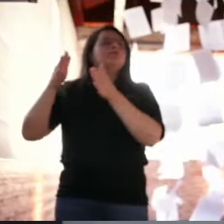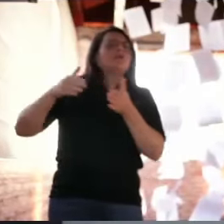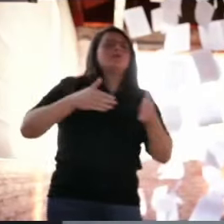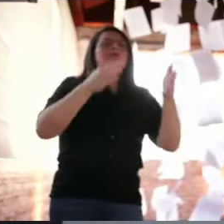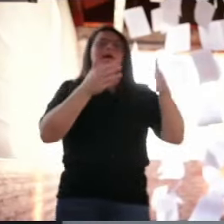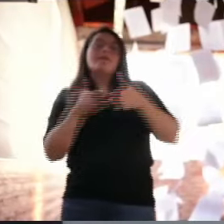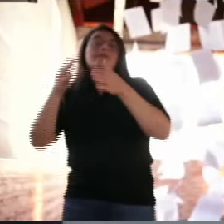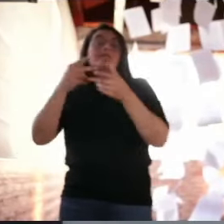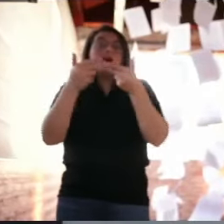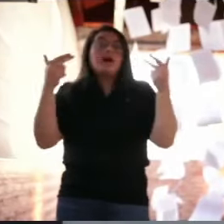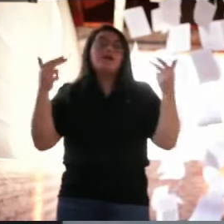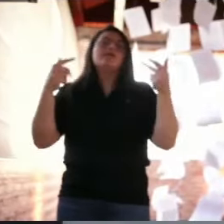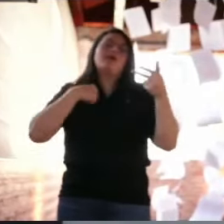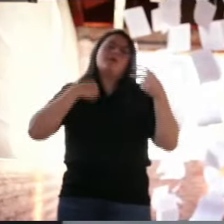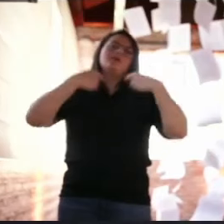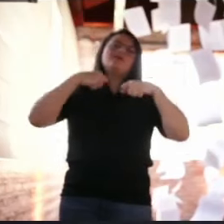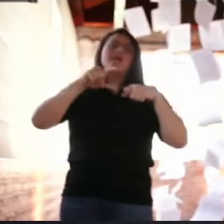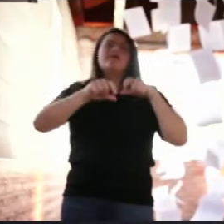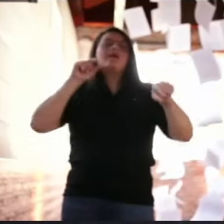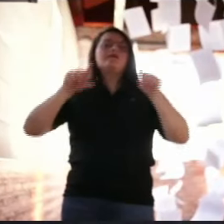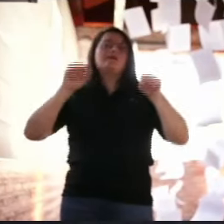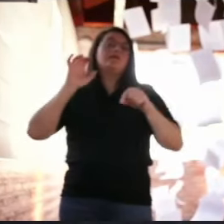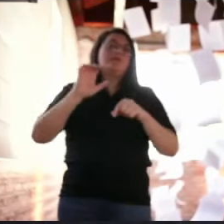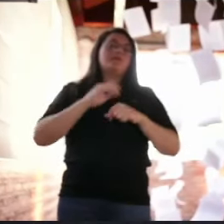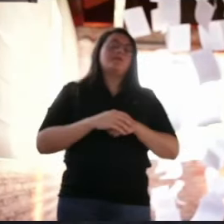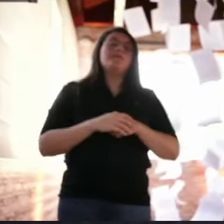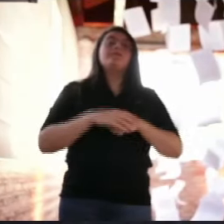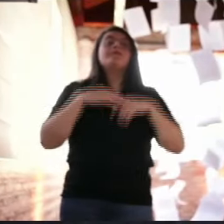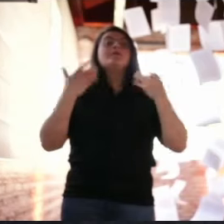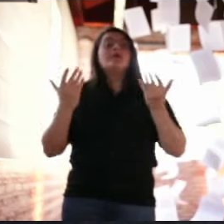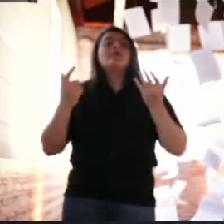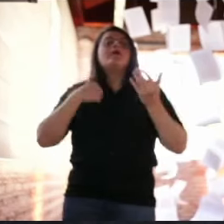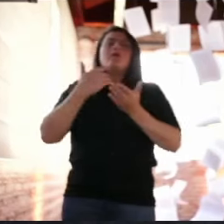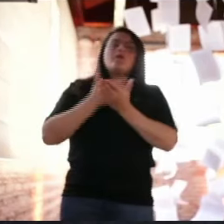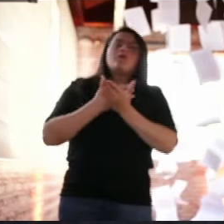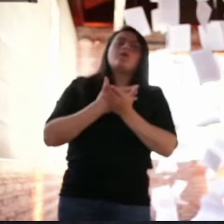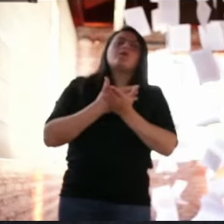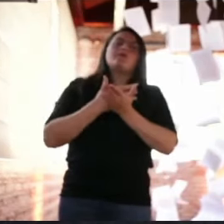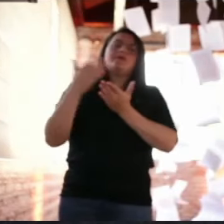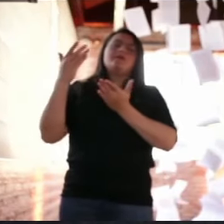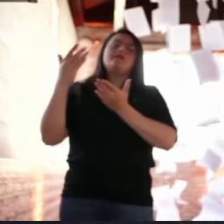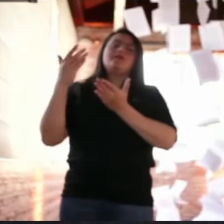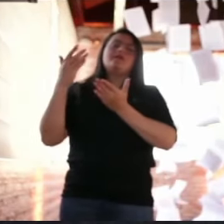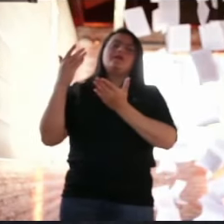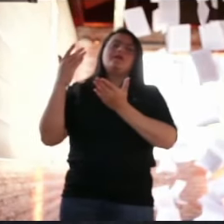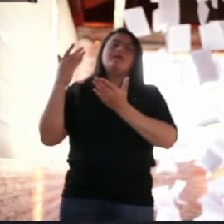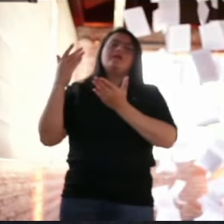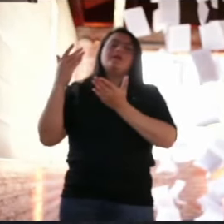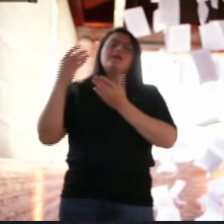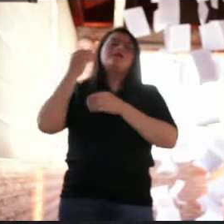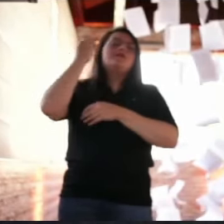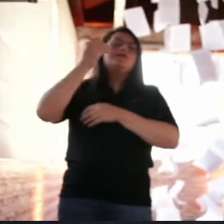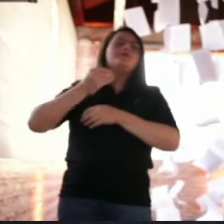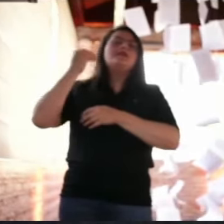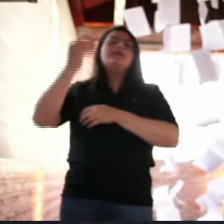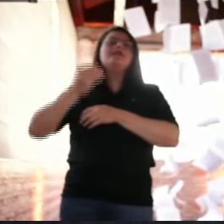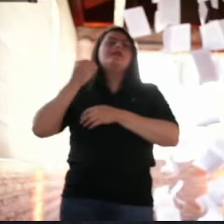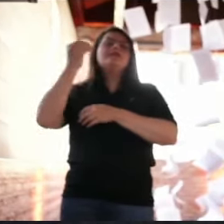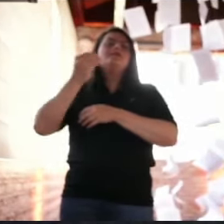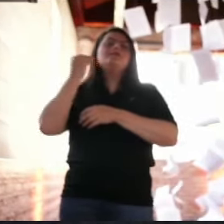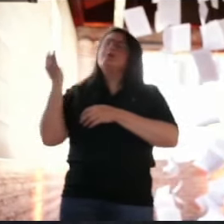Eu tive que fazer aqui a minha seleção e eu começaria com uma experiência trazida